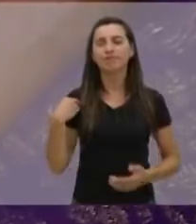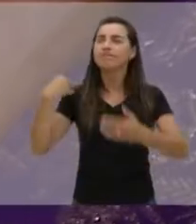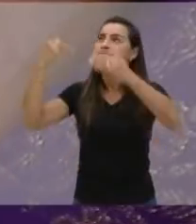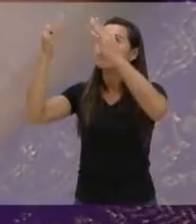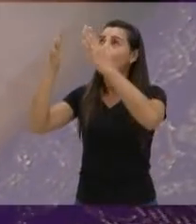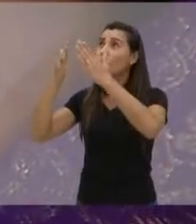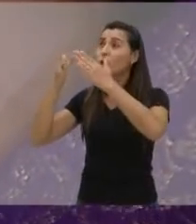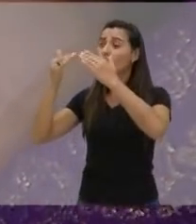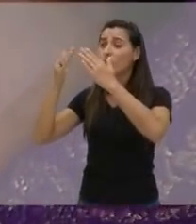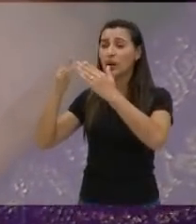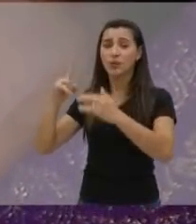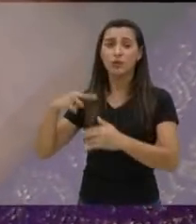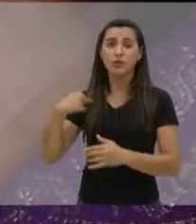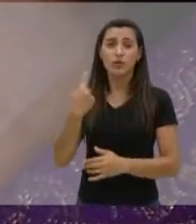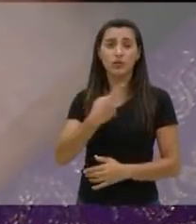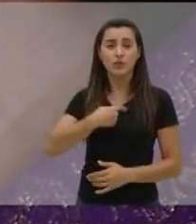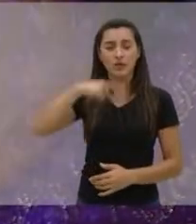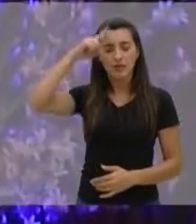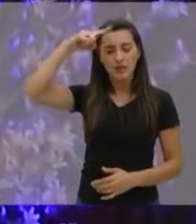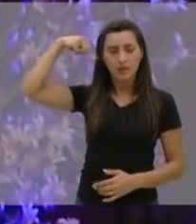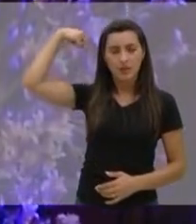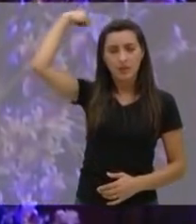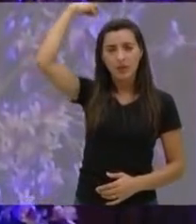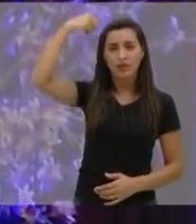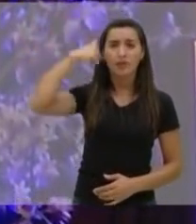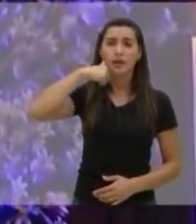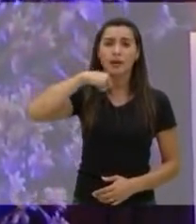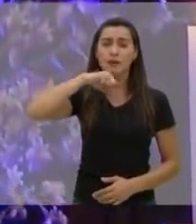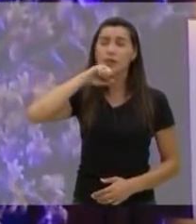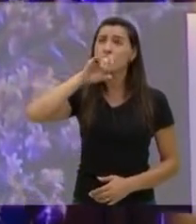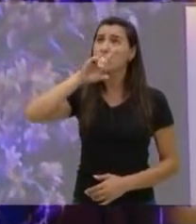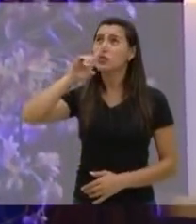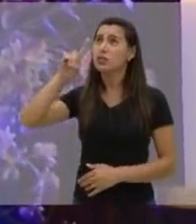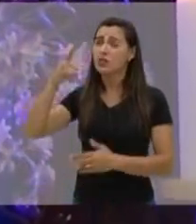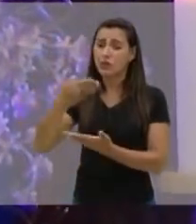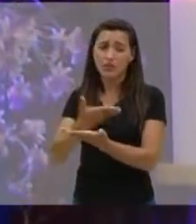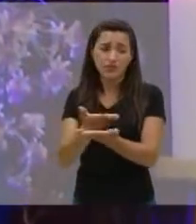rogai por nós, Santa Mãe de Deus, nessa pandemia,